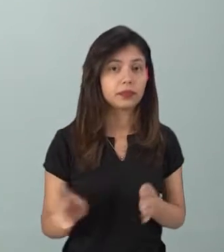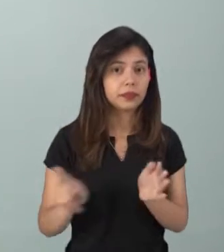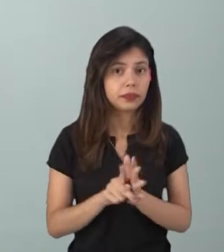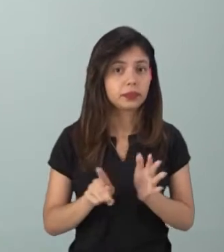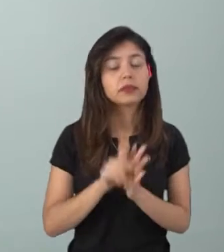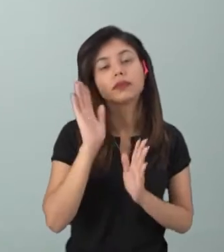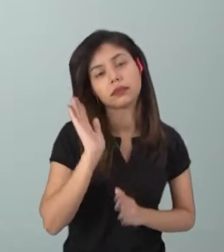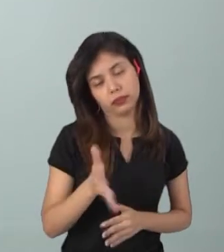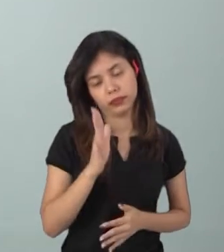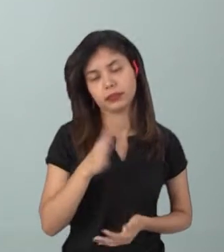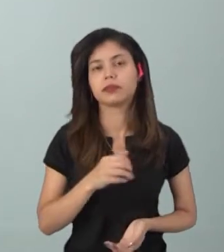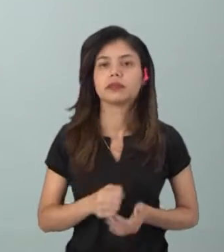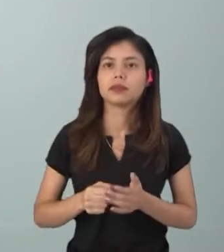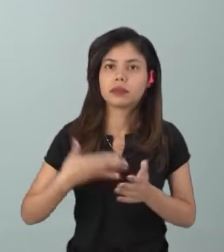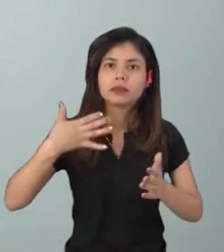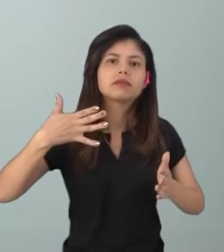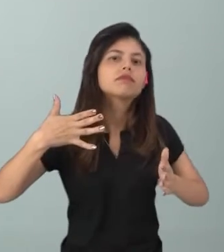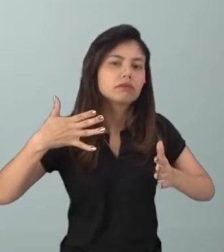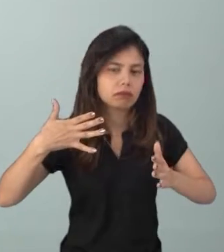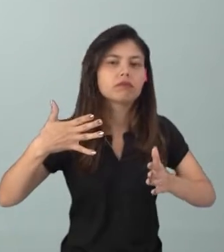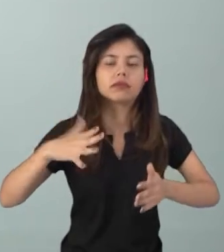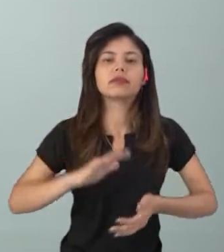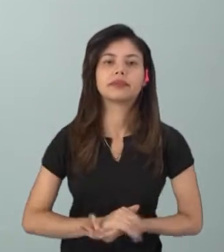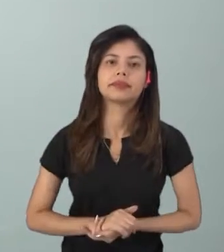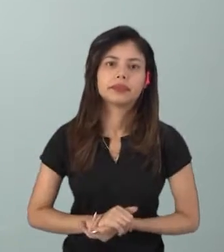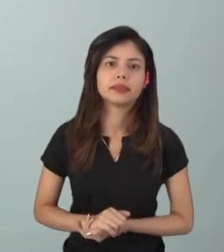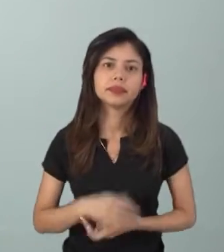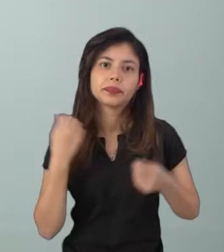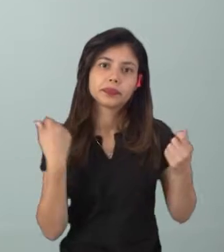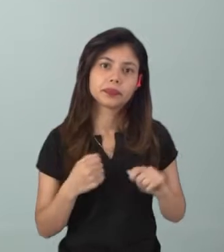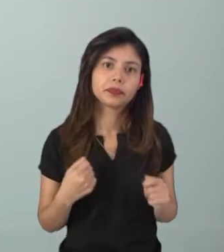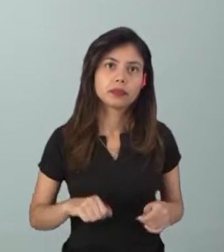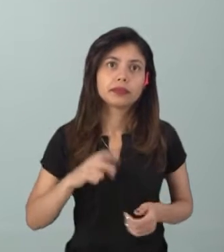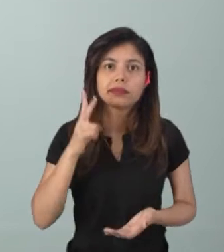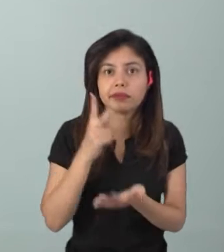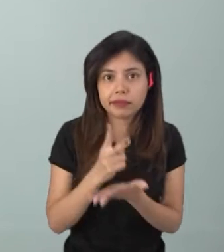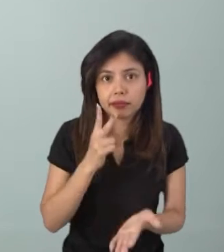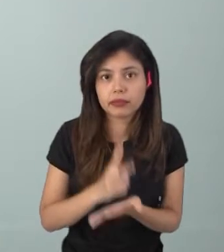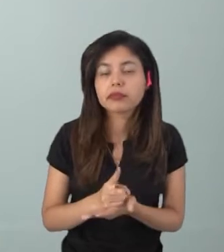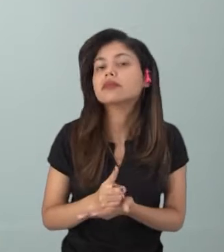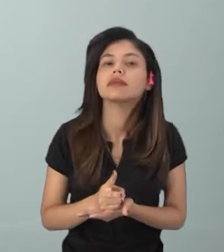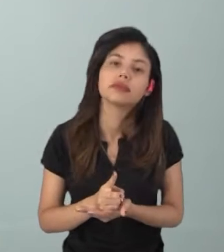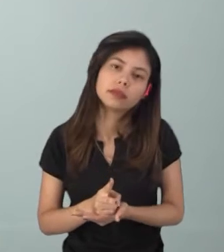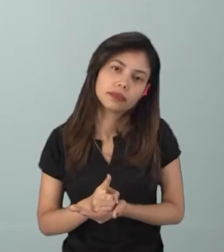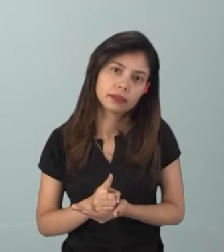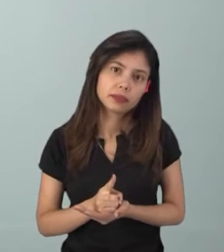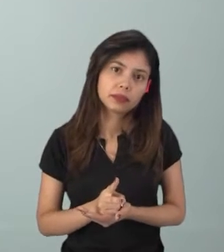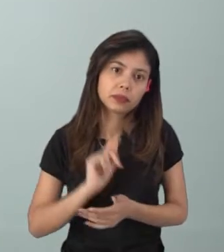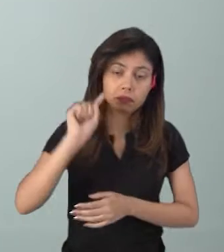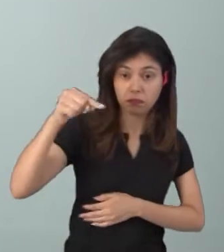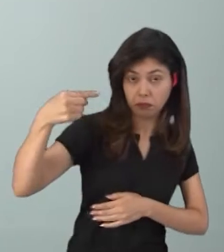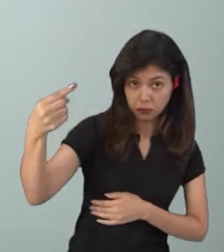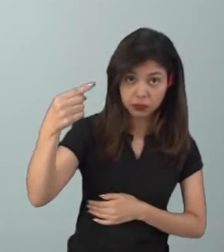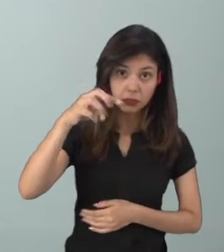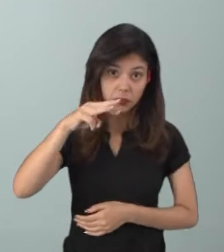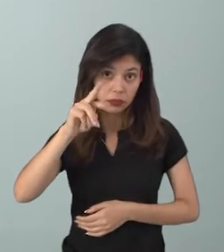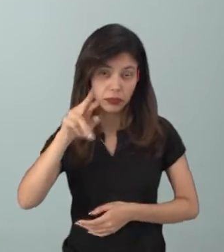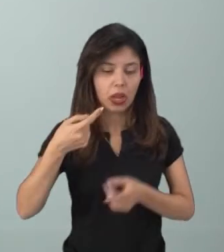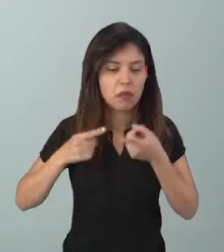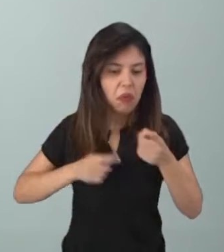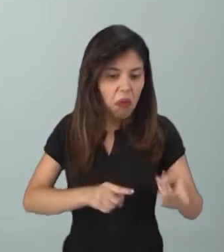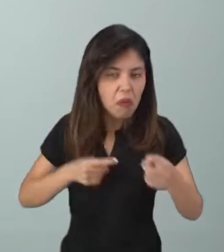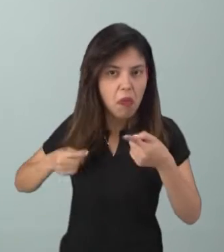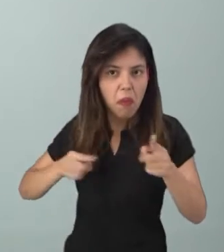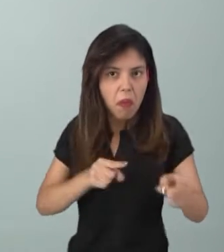sagrado já há milhares de anos. Não é preciso a gente estar hoje na modernidade, na pós-modernidade,